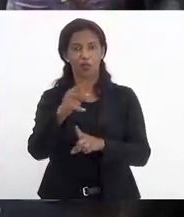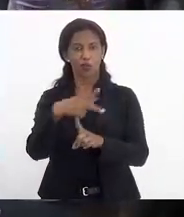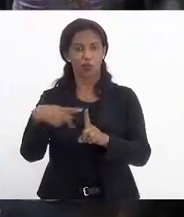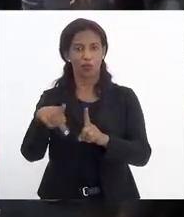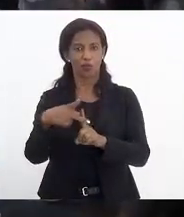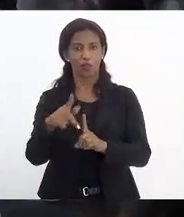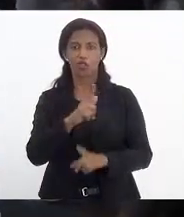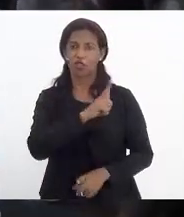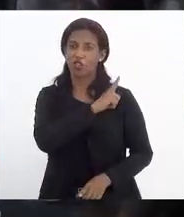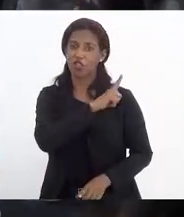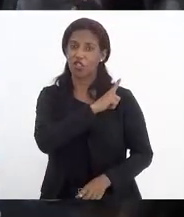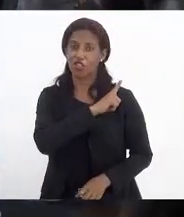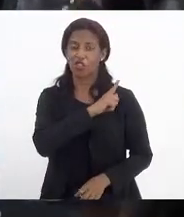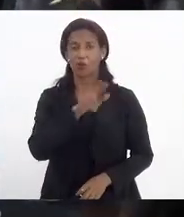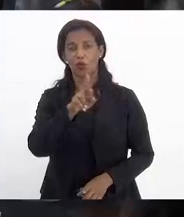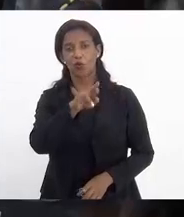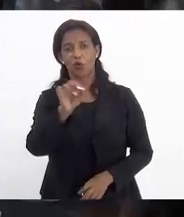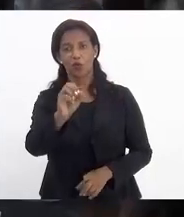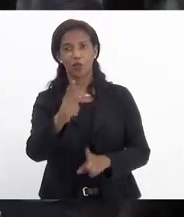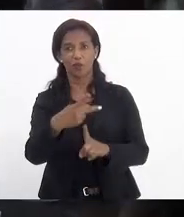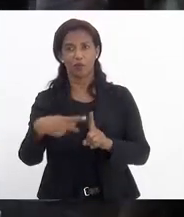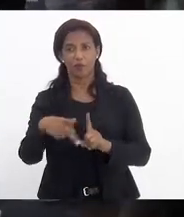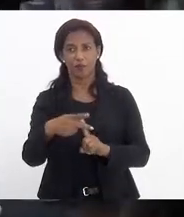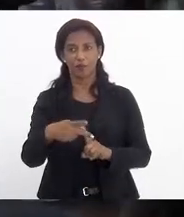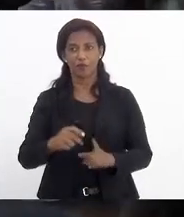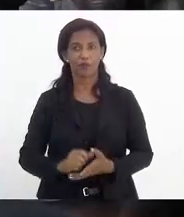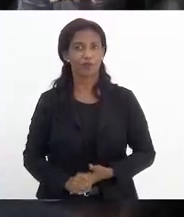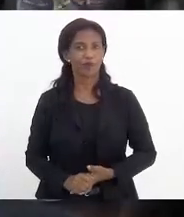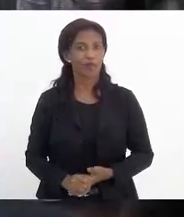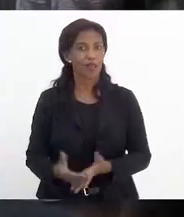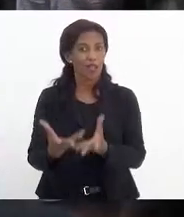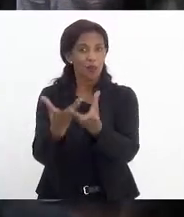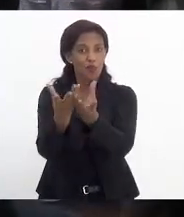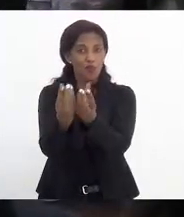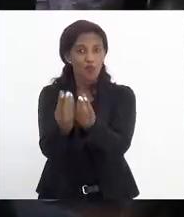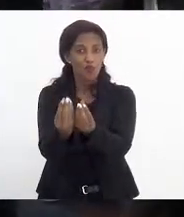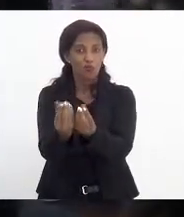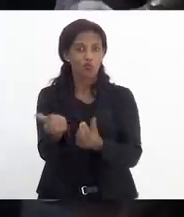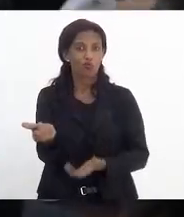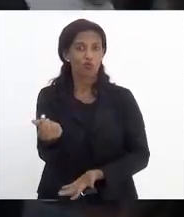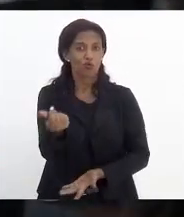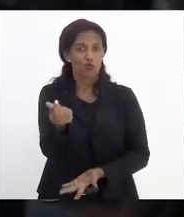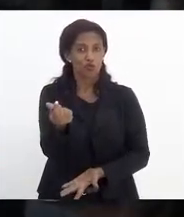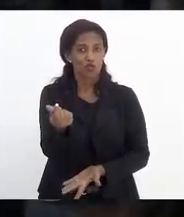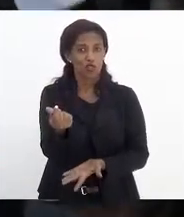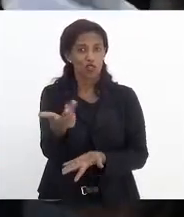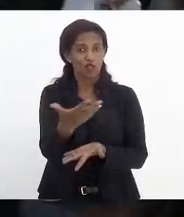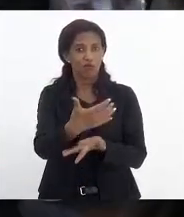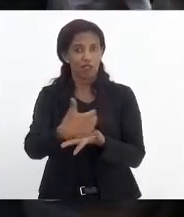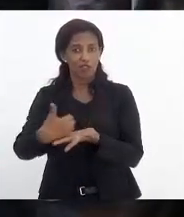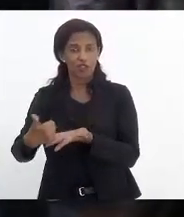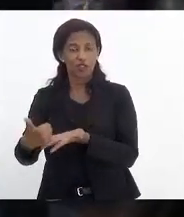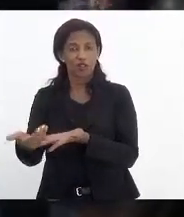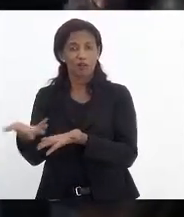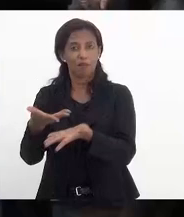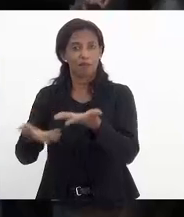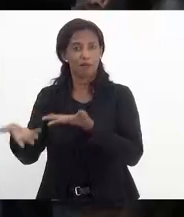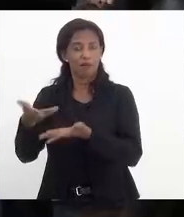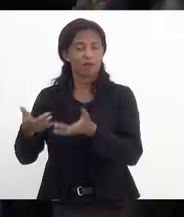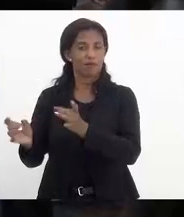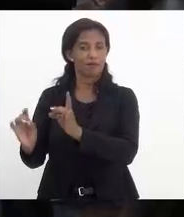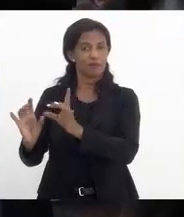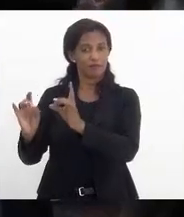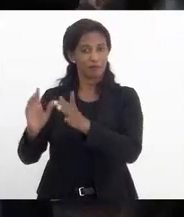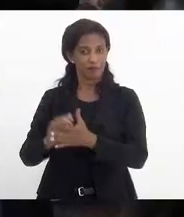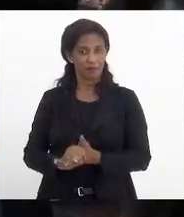a gestão do Rio Previdência. É muito dinheiro que está sendo tirado dos royalties de participação especial. A